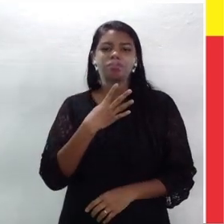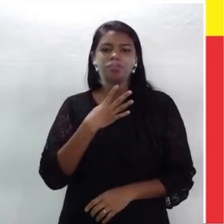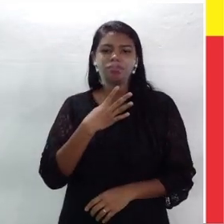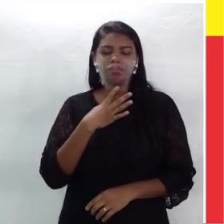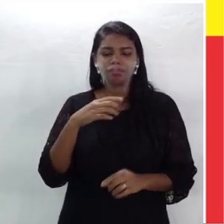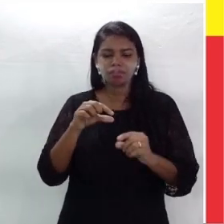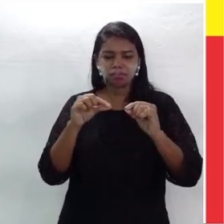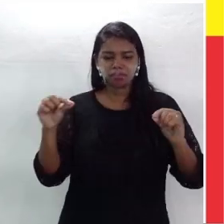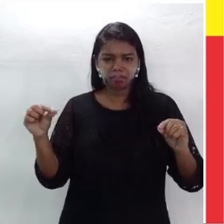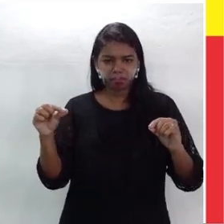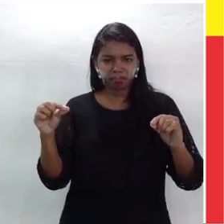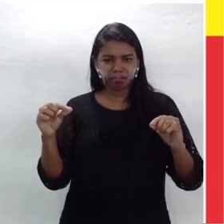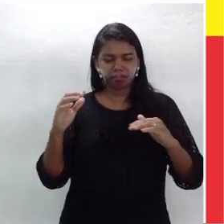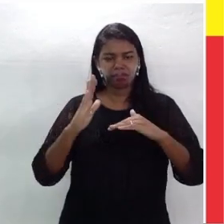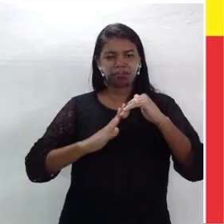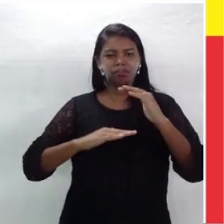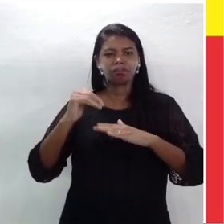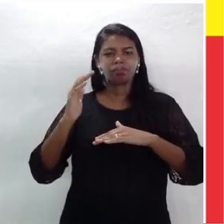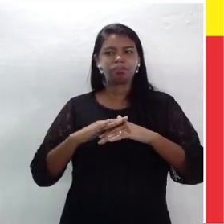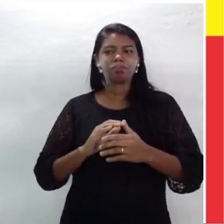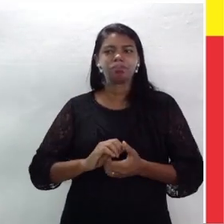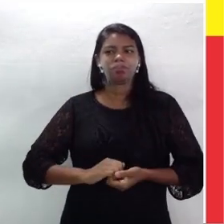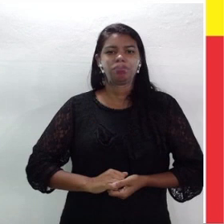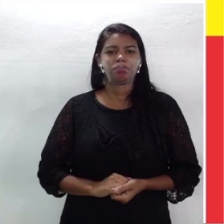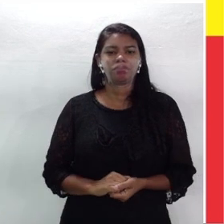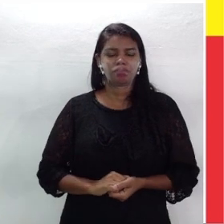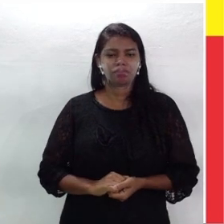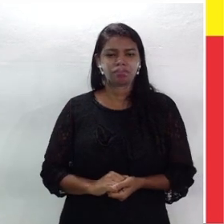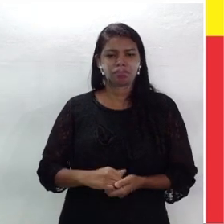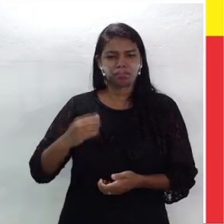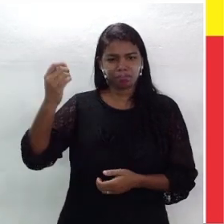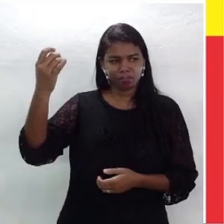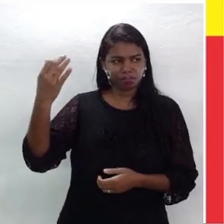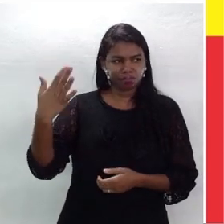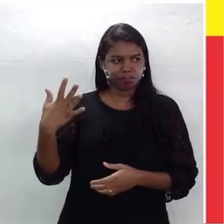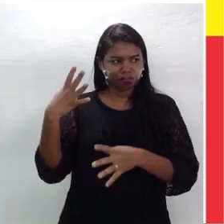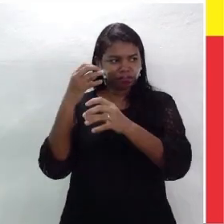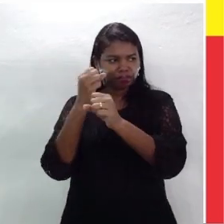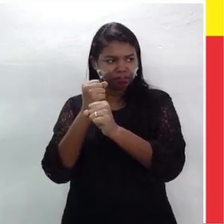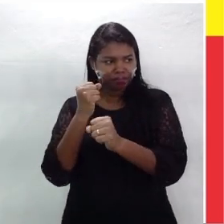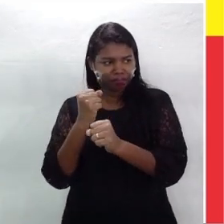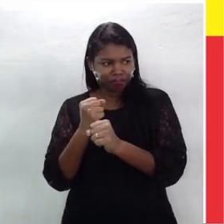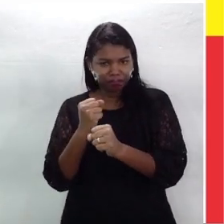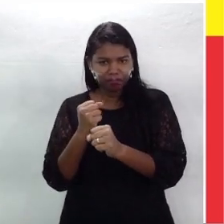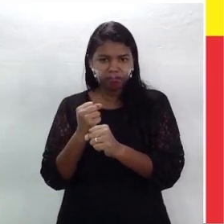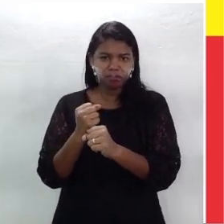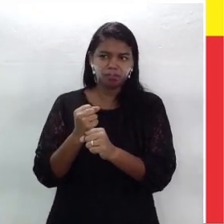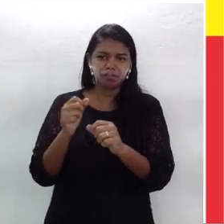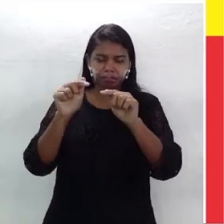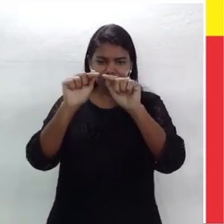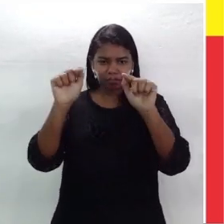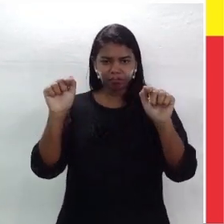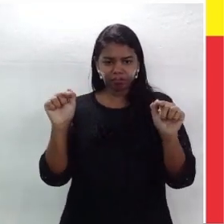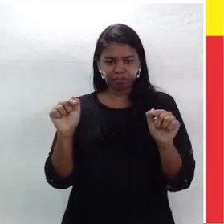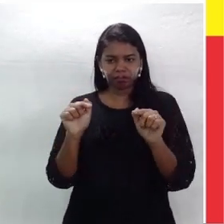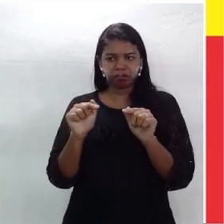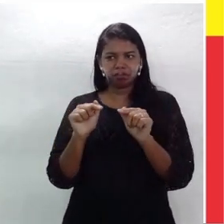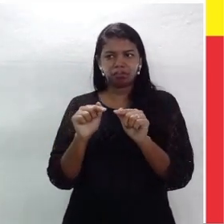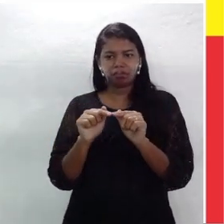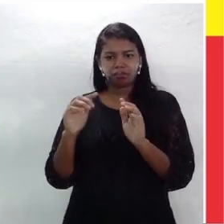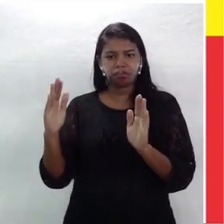de capacidade. O conteúdo é o cálculo de volume de um cubo e